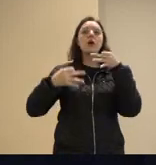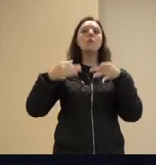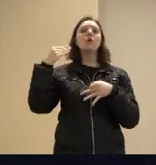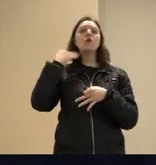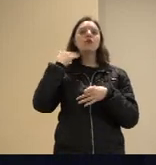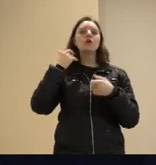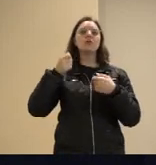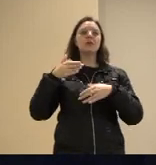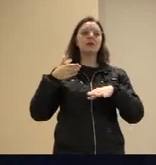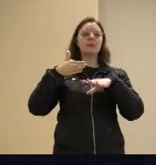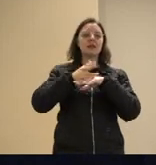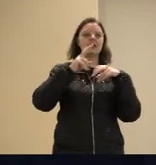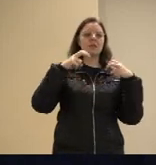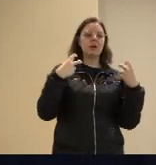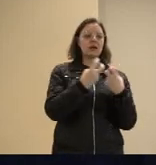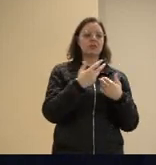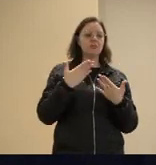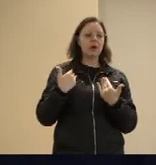dessa audiência concentrada.